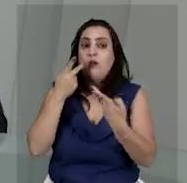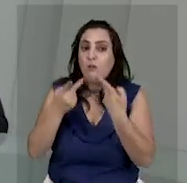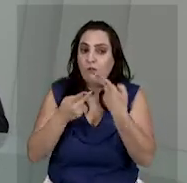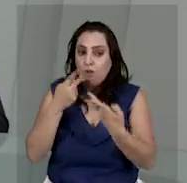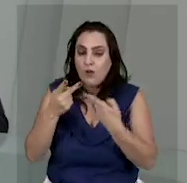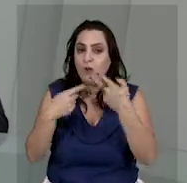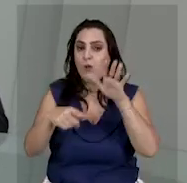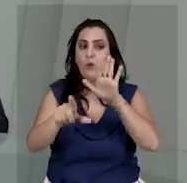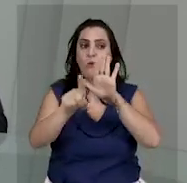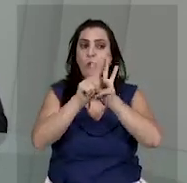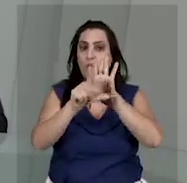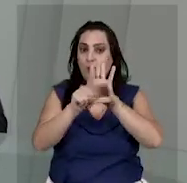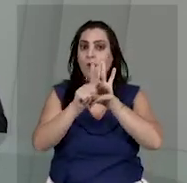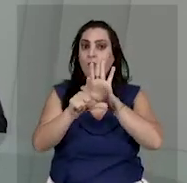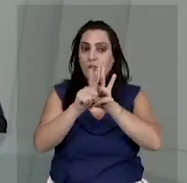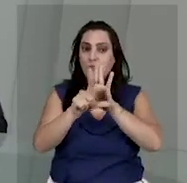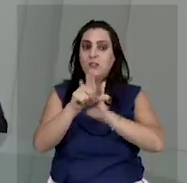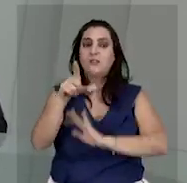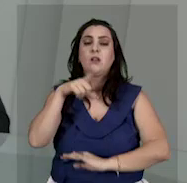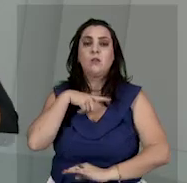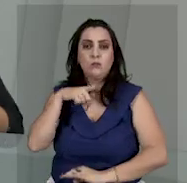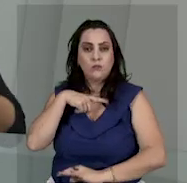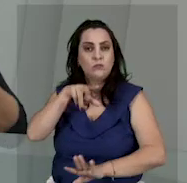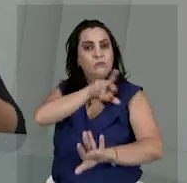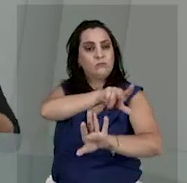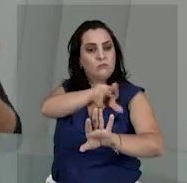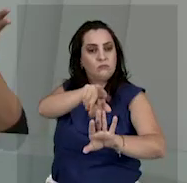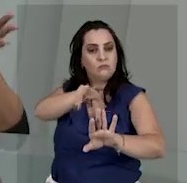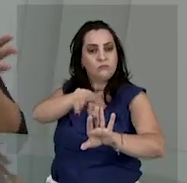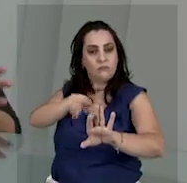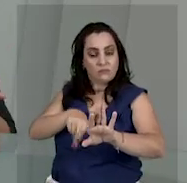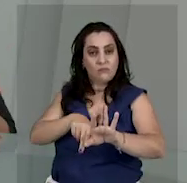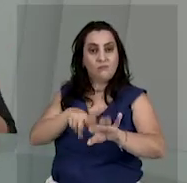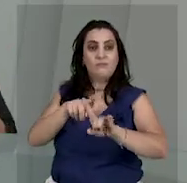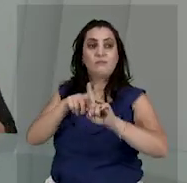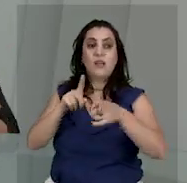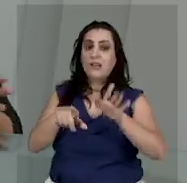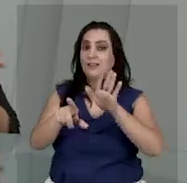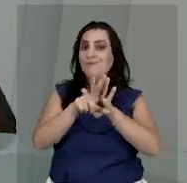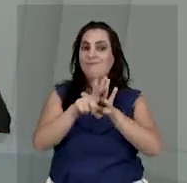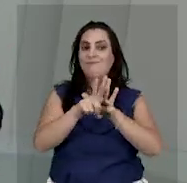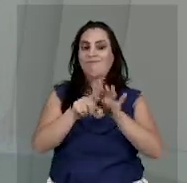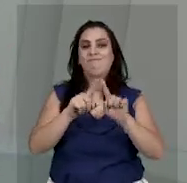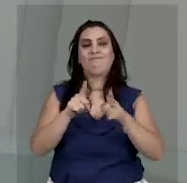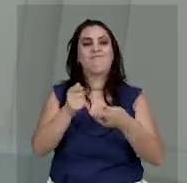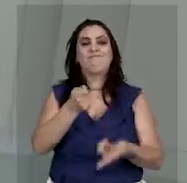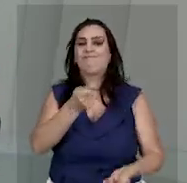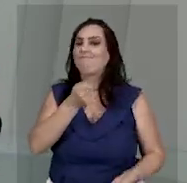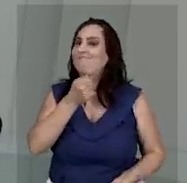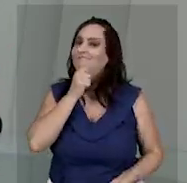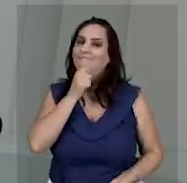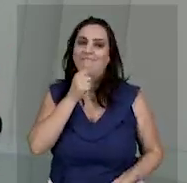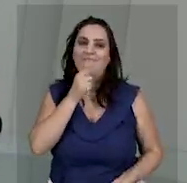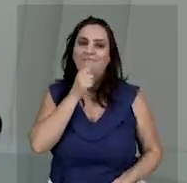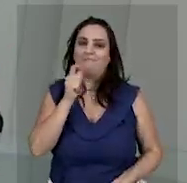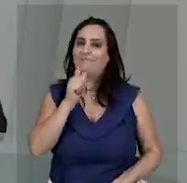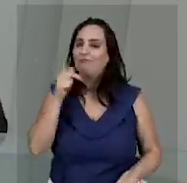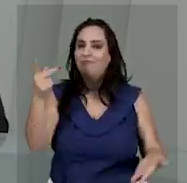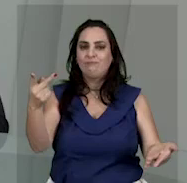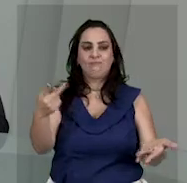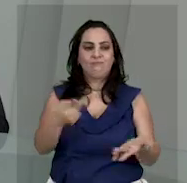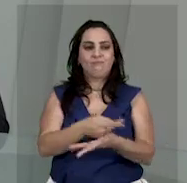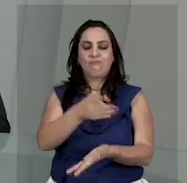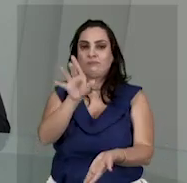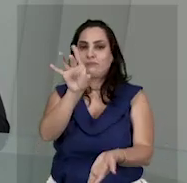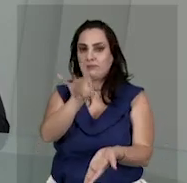leis junto com o Gilbert. Ainda a gente tem a lei, tem a legislação, mas ela ainda não acontece da forma prática.